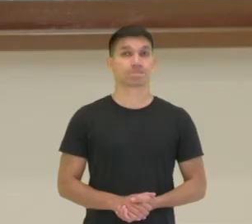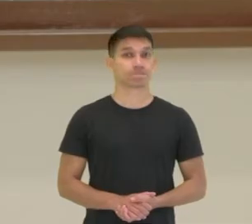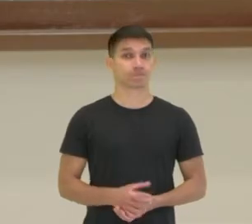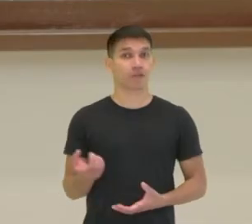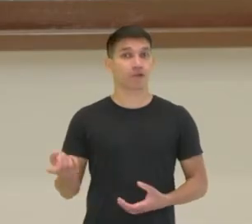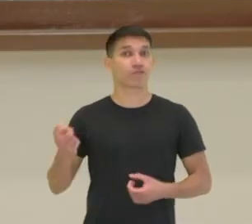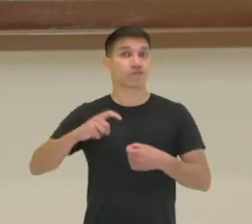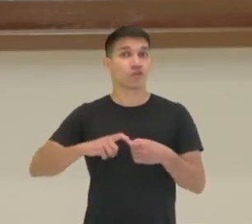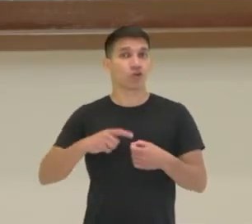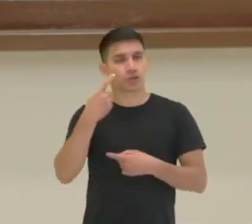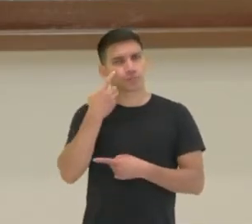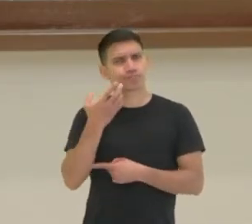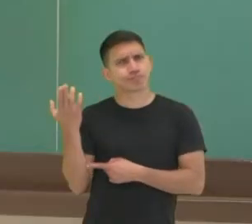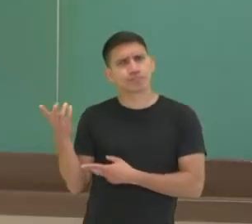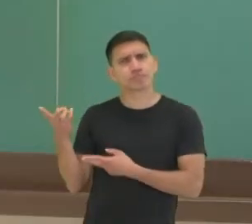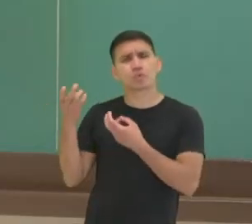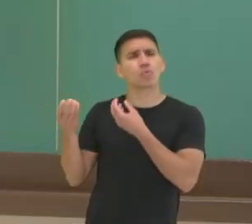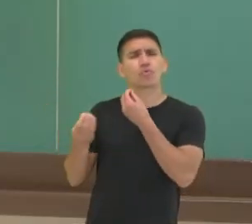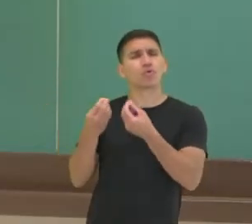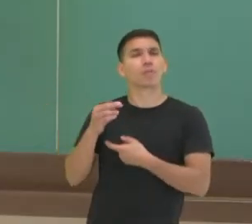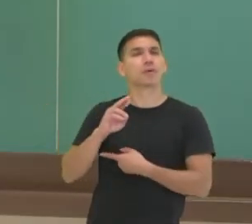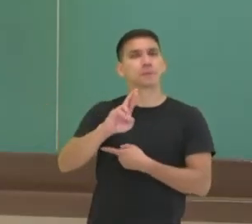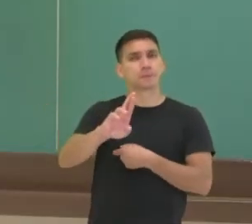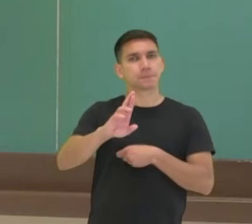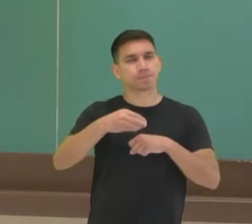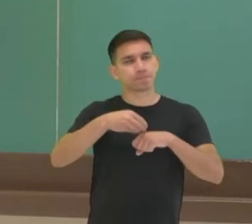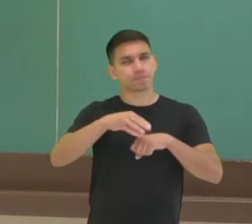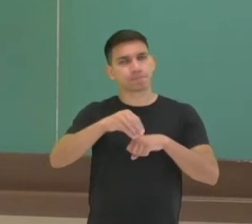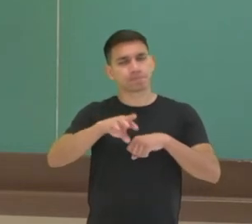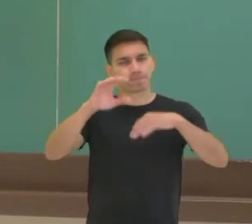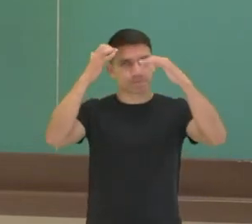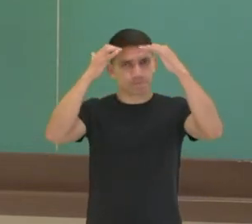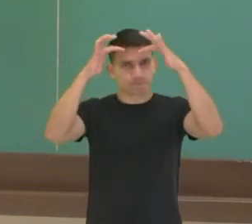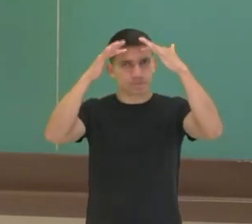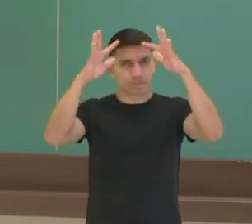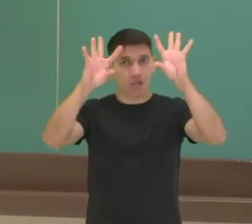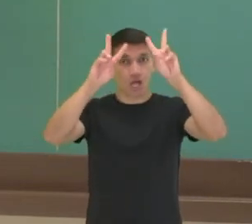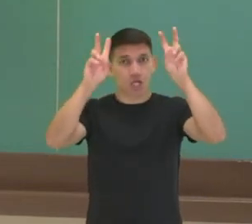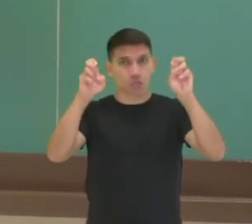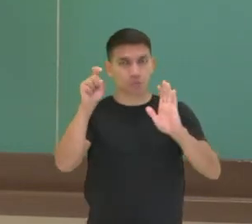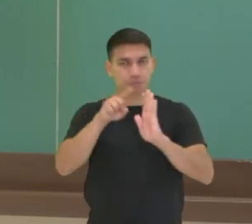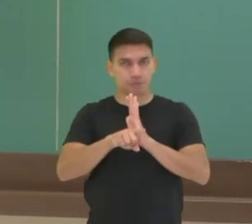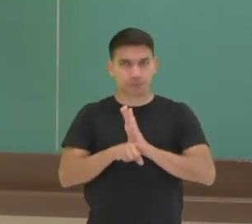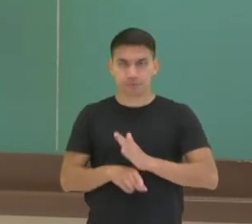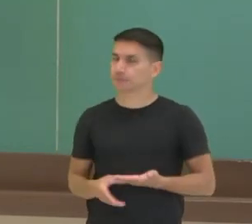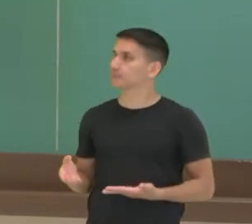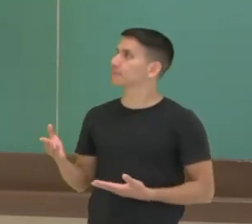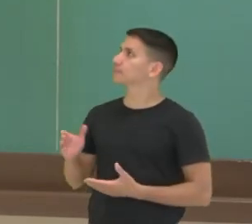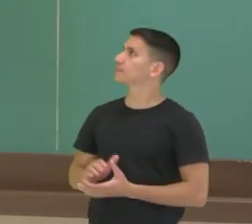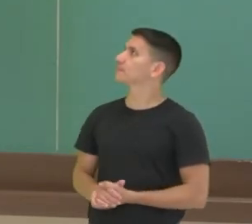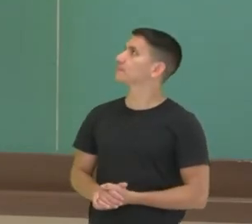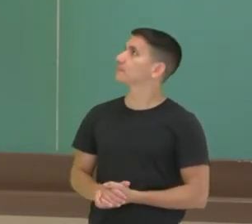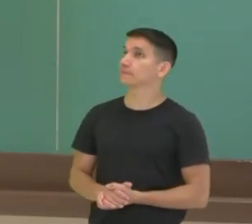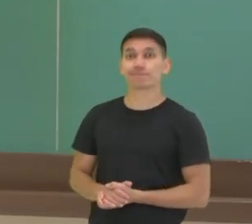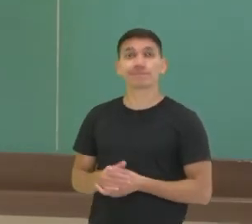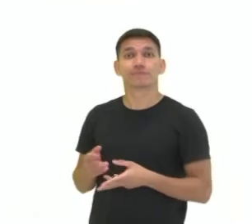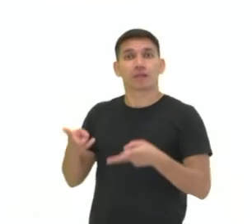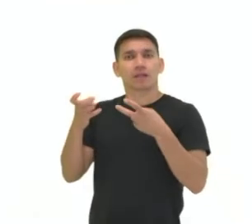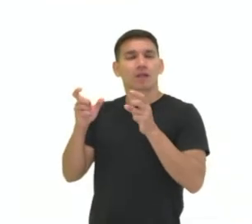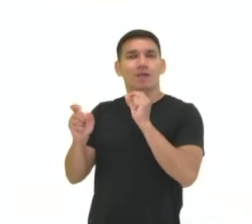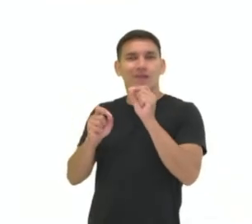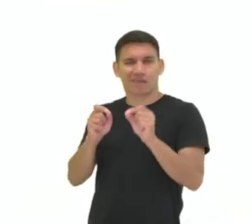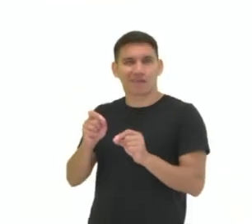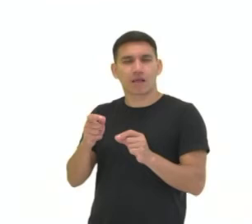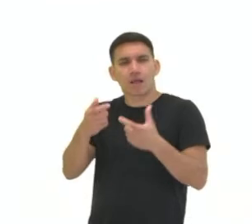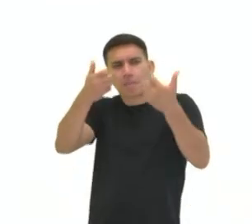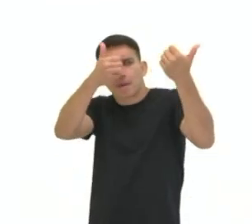Retornando então, vamos verificar aqui como que ficou a nossa reflexão a respeito do enunciado dessa questão, pessoal. Então, observem aqui que nós temos